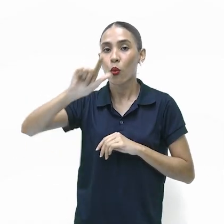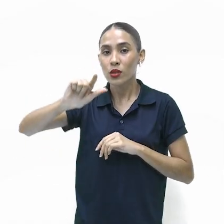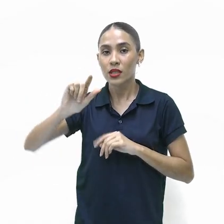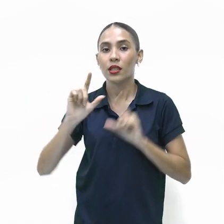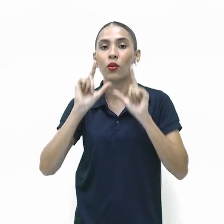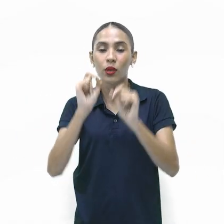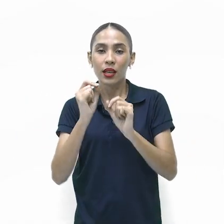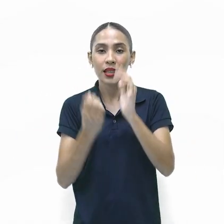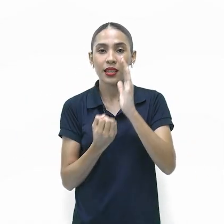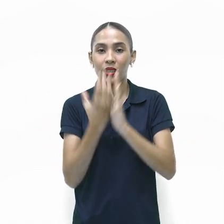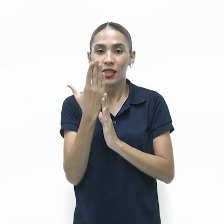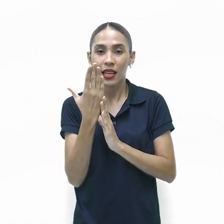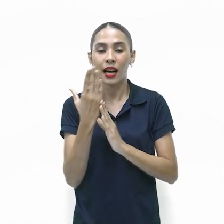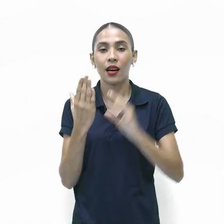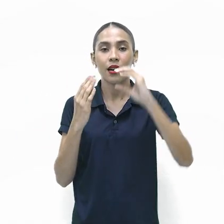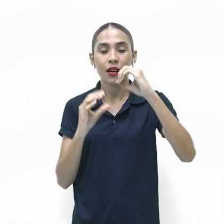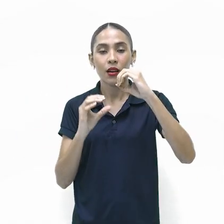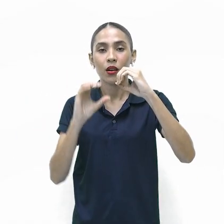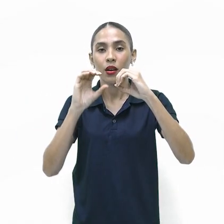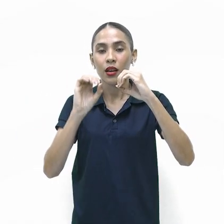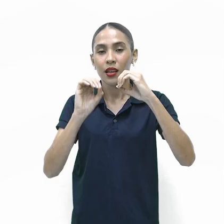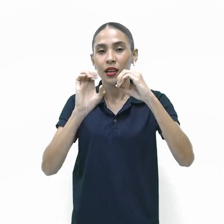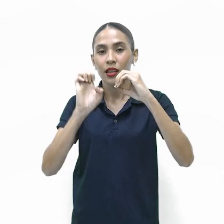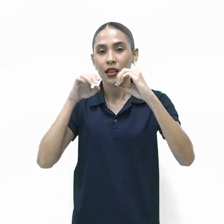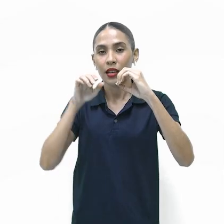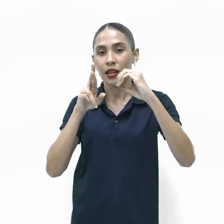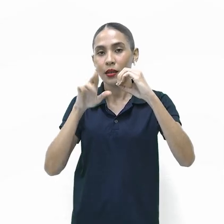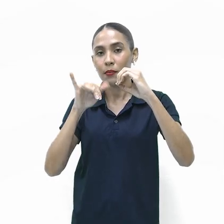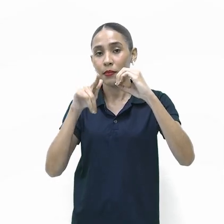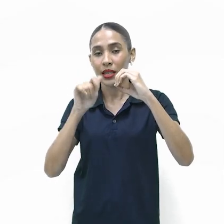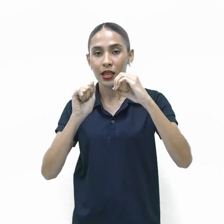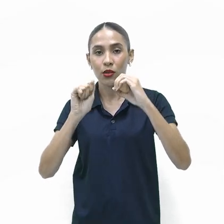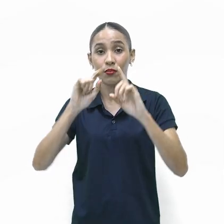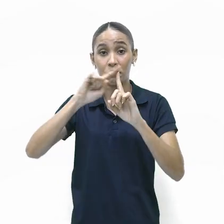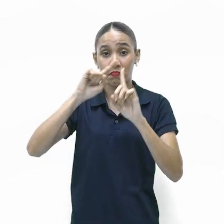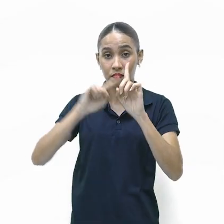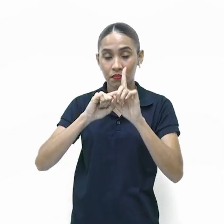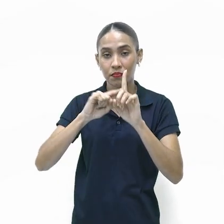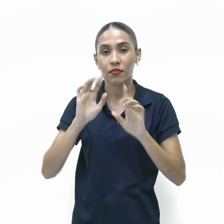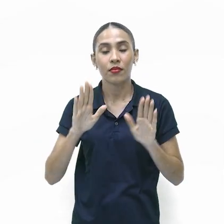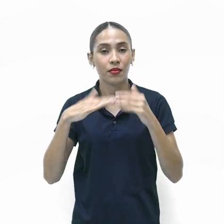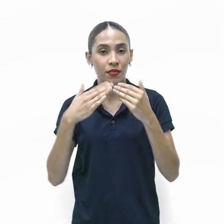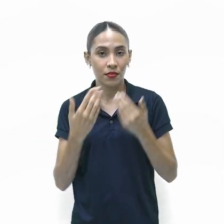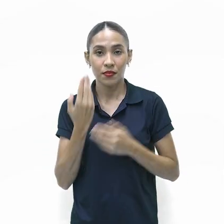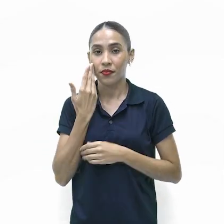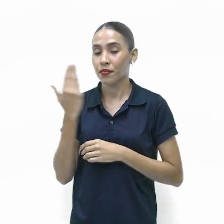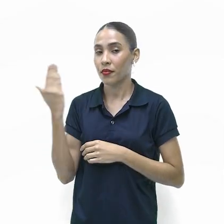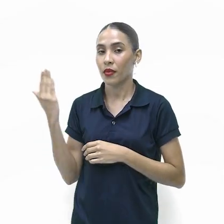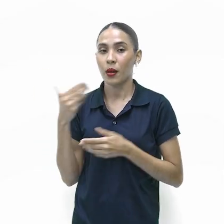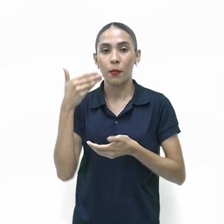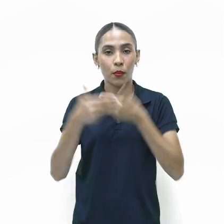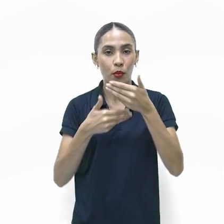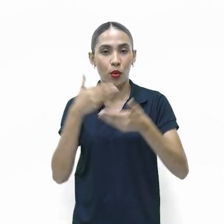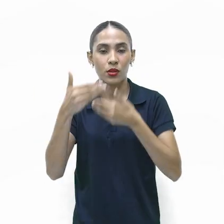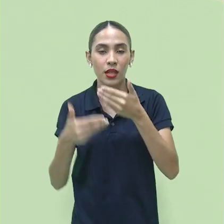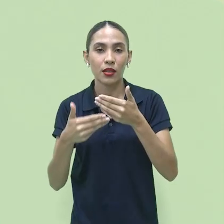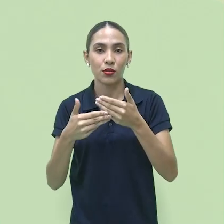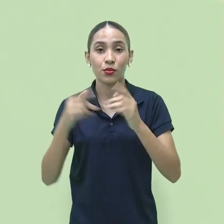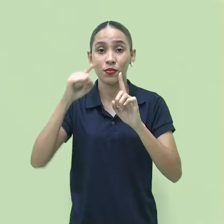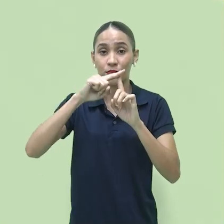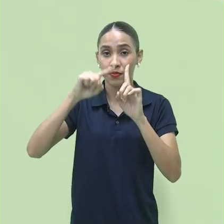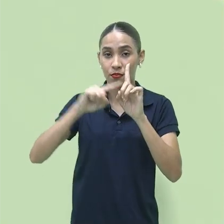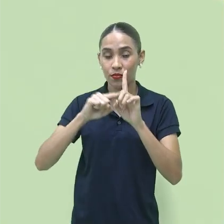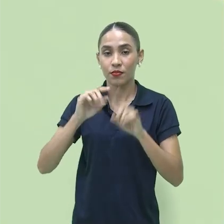e o desenvolvimento desse embrião e desse bebê, tá certo? Então, é assim que ocorre o processo de